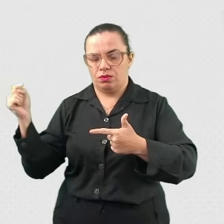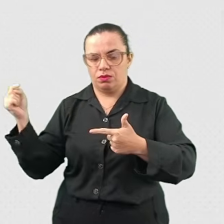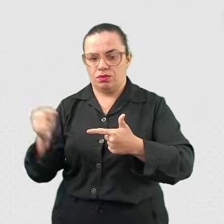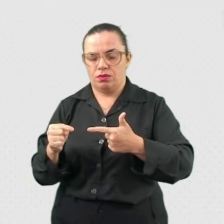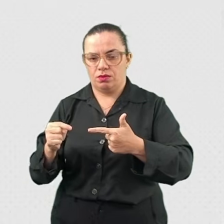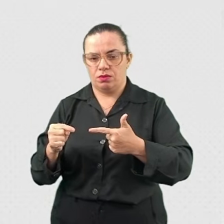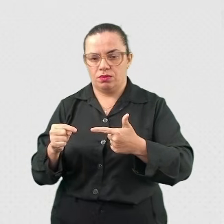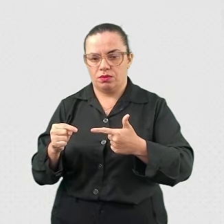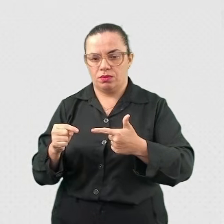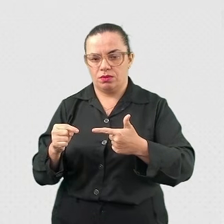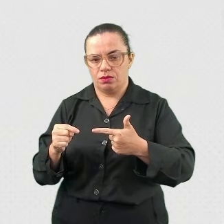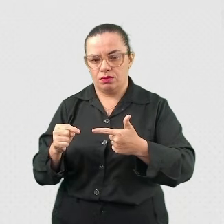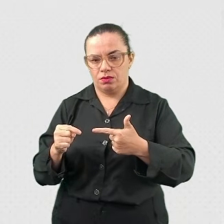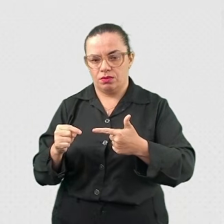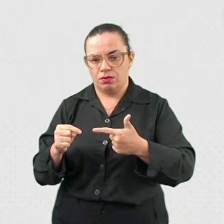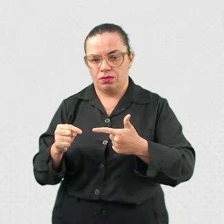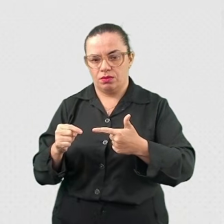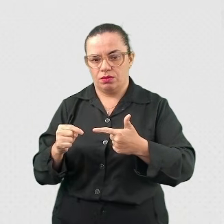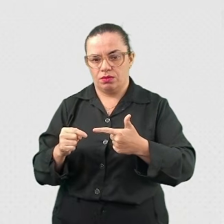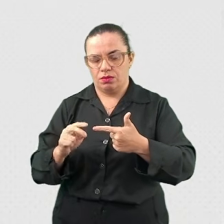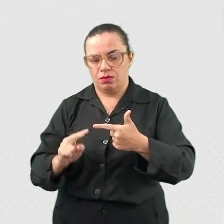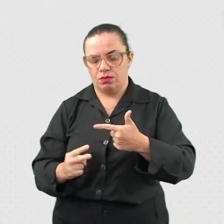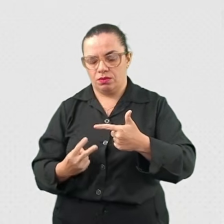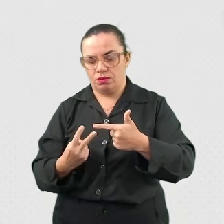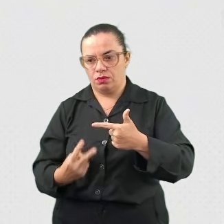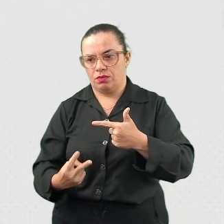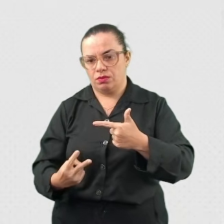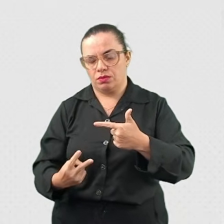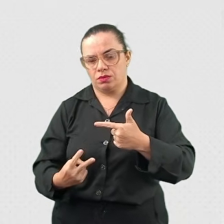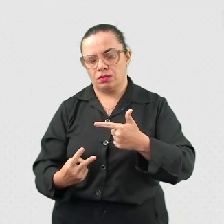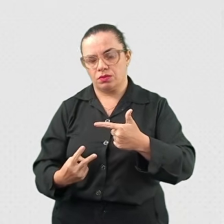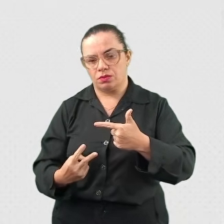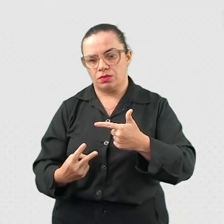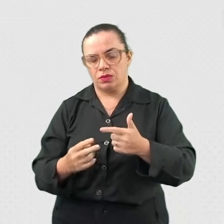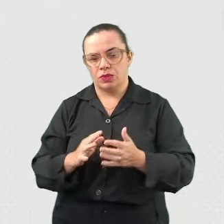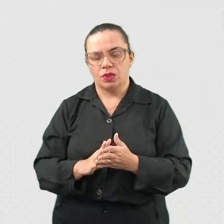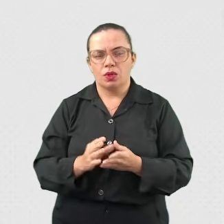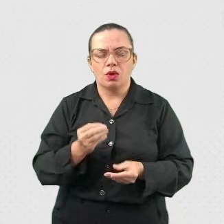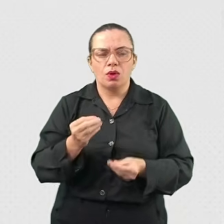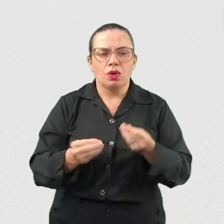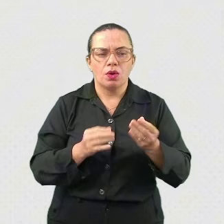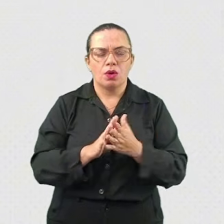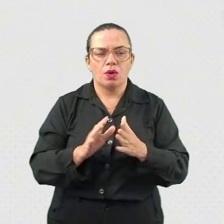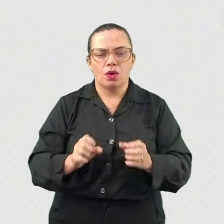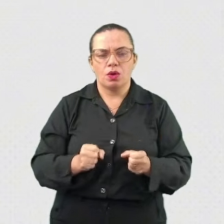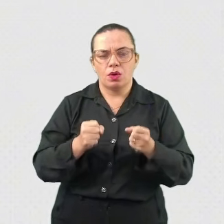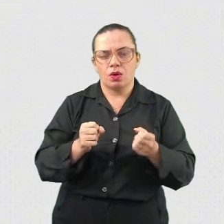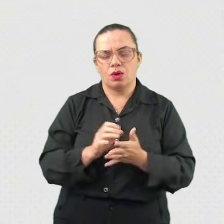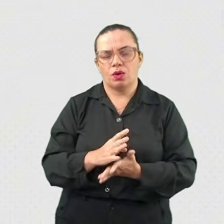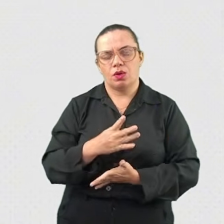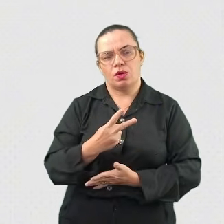dividido por 2, tá? Então, eu posso dividir o 42